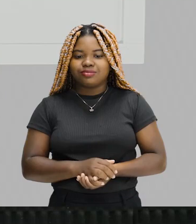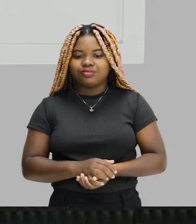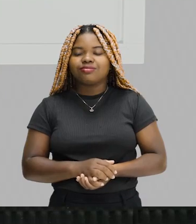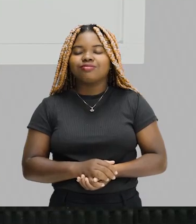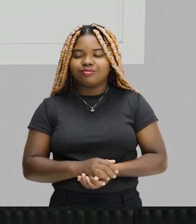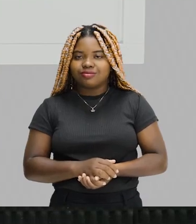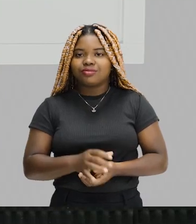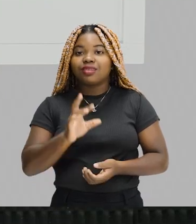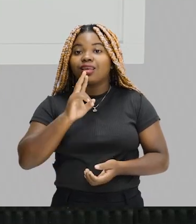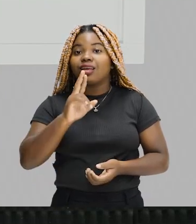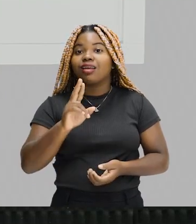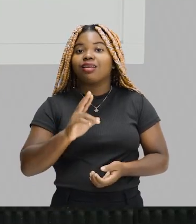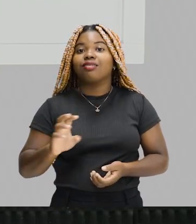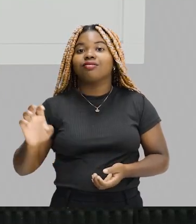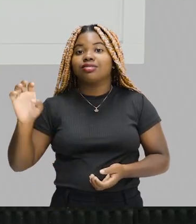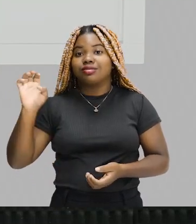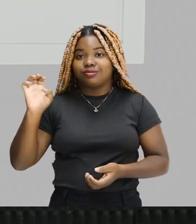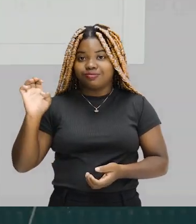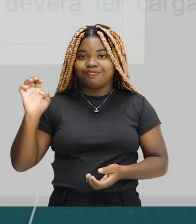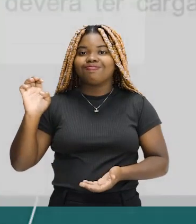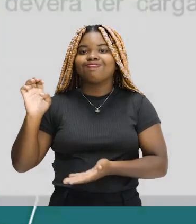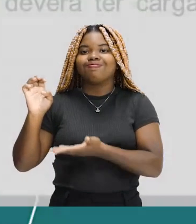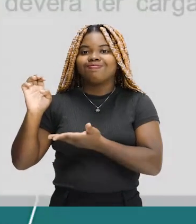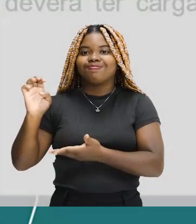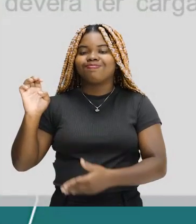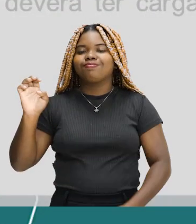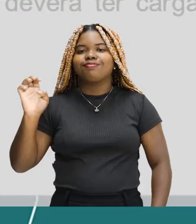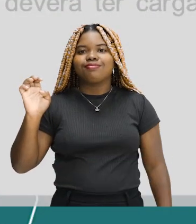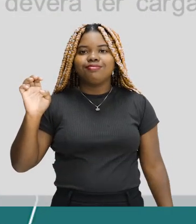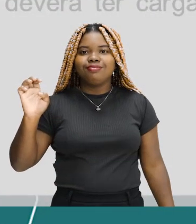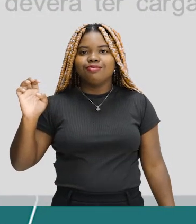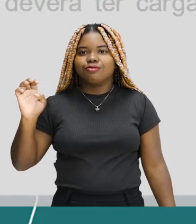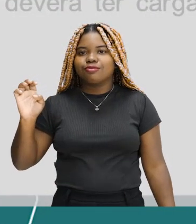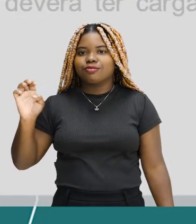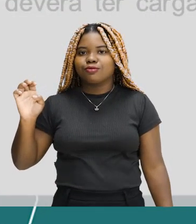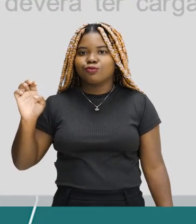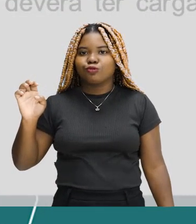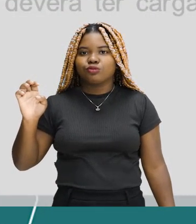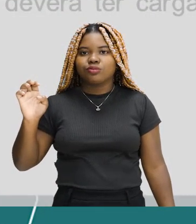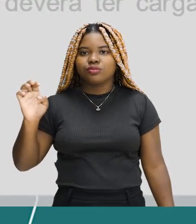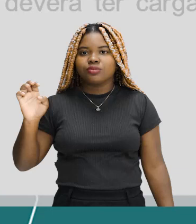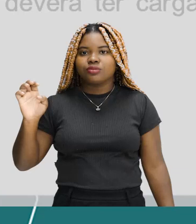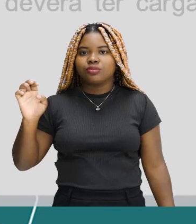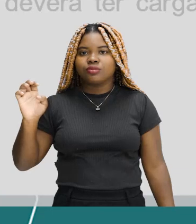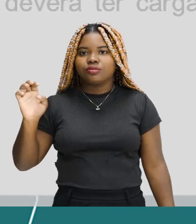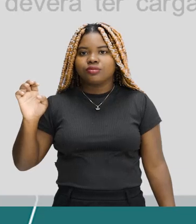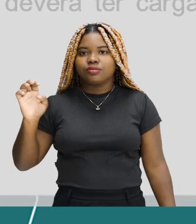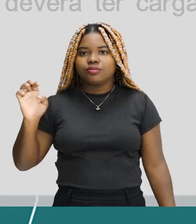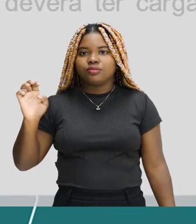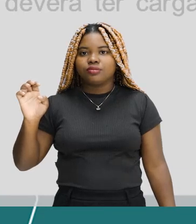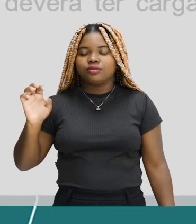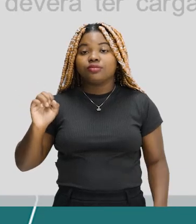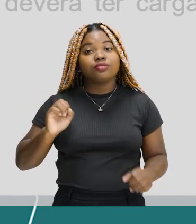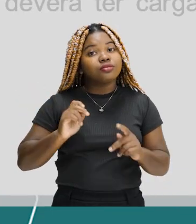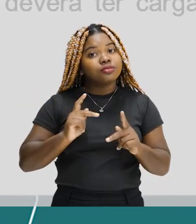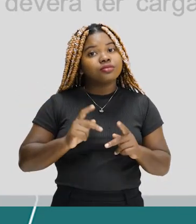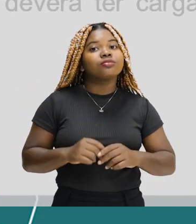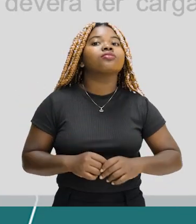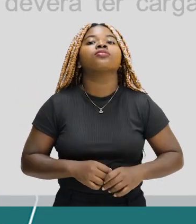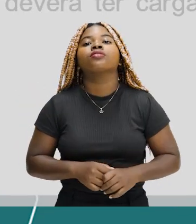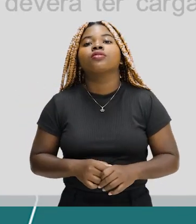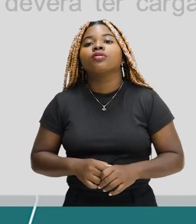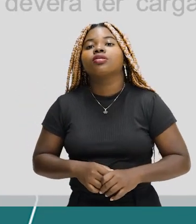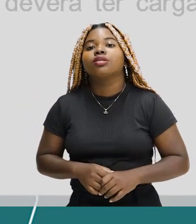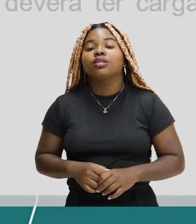nula. Resposta lá na letra E. Olha só. Ok? Então, a